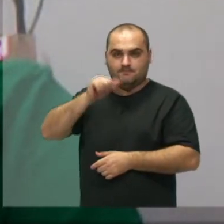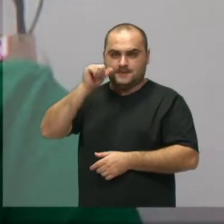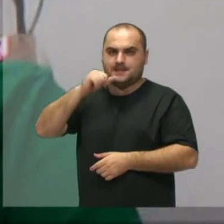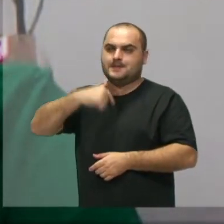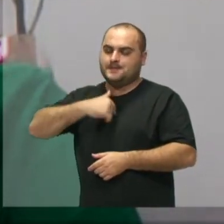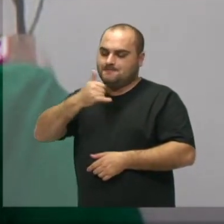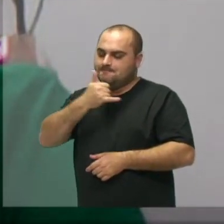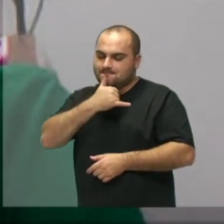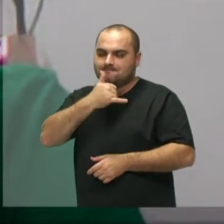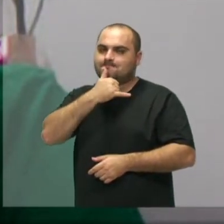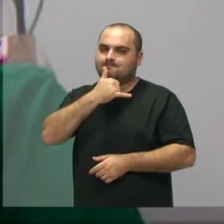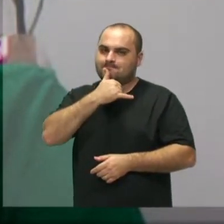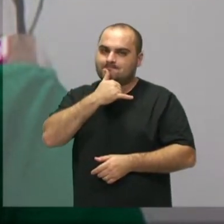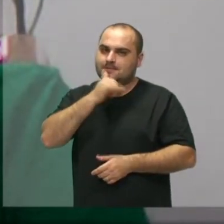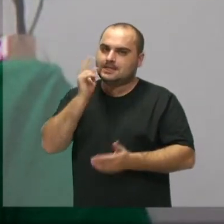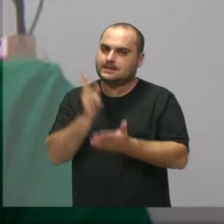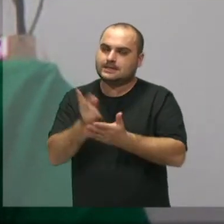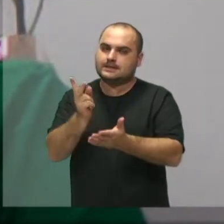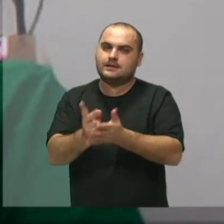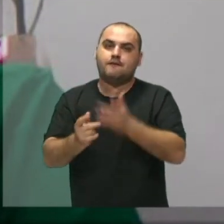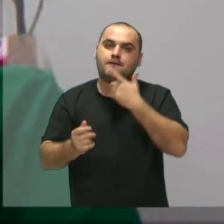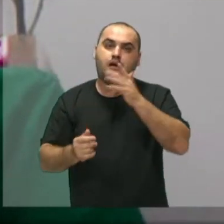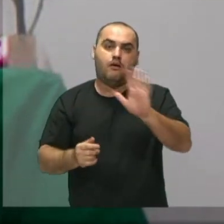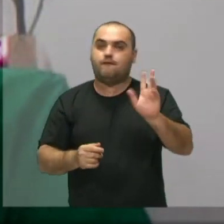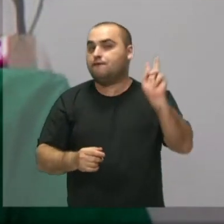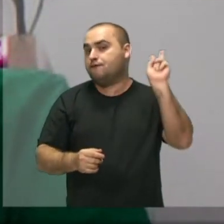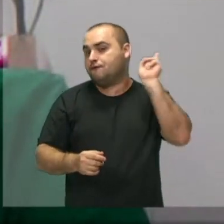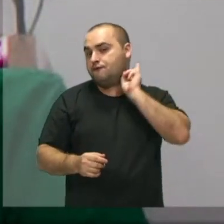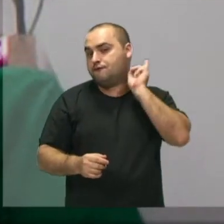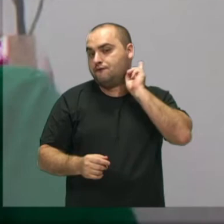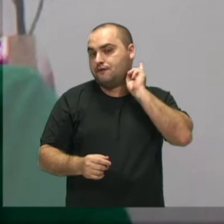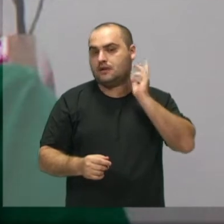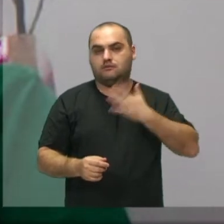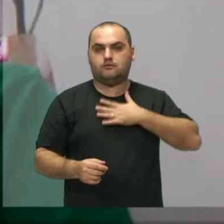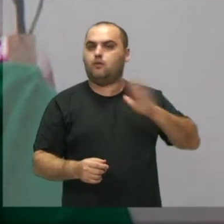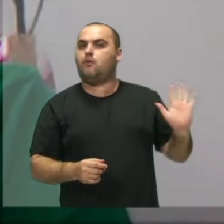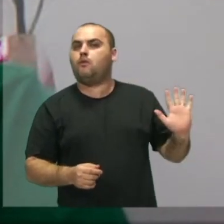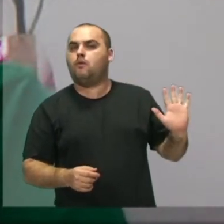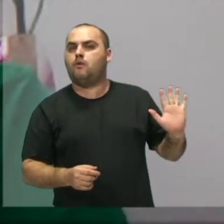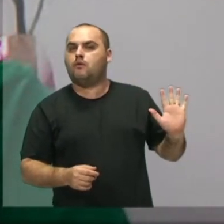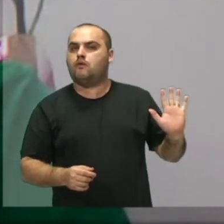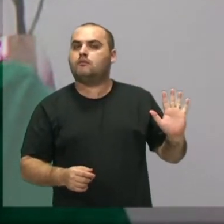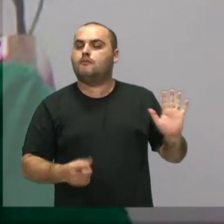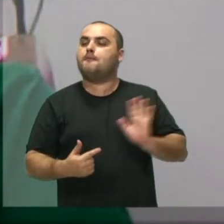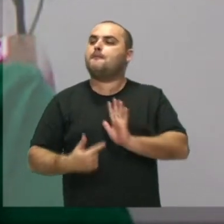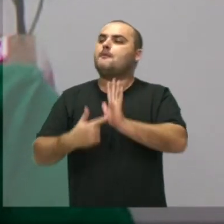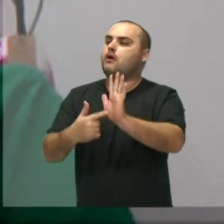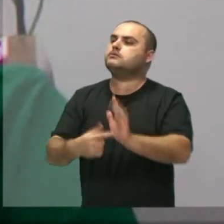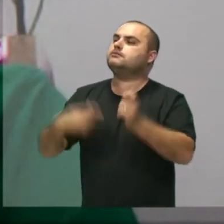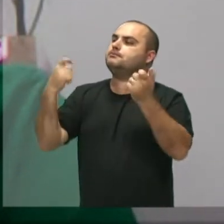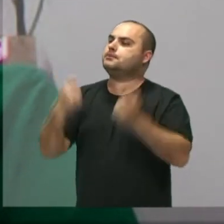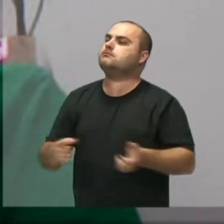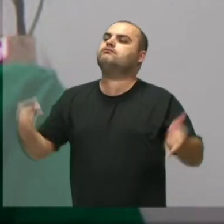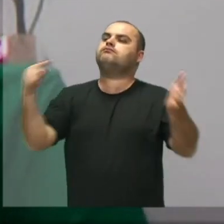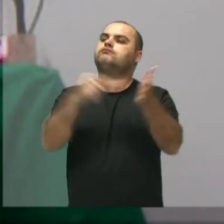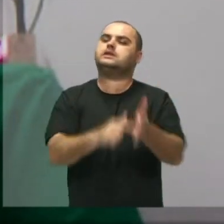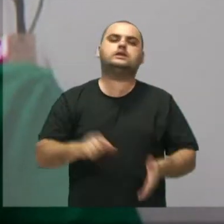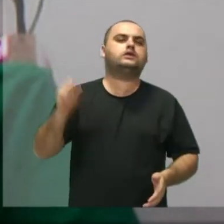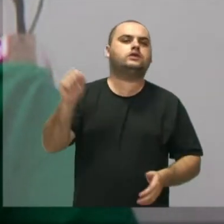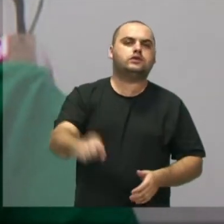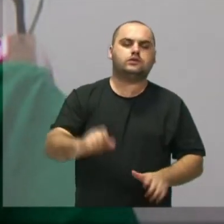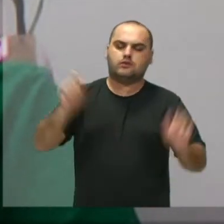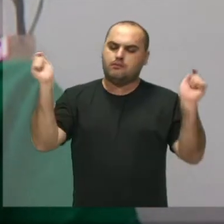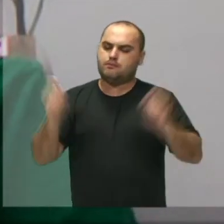muito triste. Eu sempre digo que eu não gosto do papel de vítima, né? Eu gosto de mostrar que é possível, e eu penso que a gente é tão capaz quanto qualquer